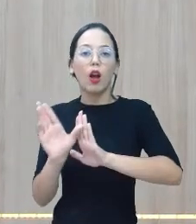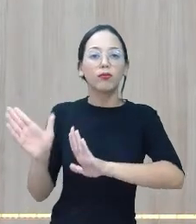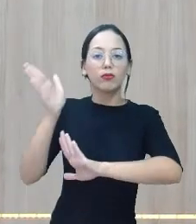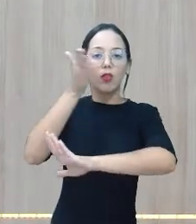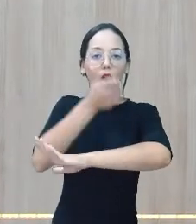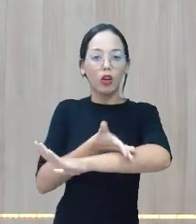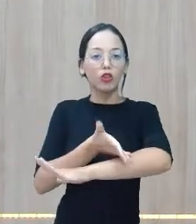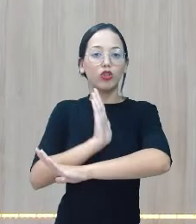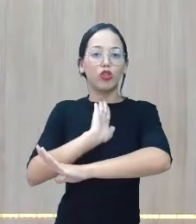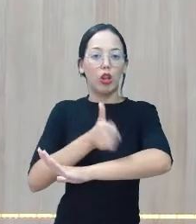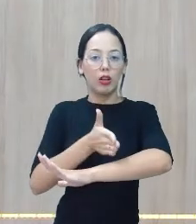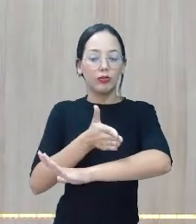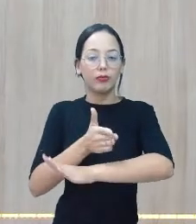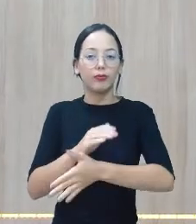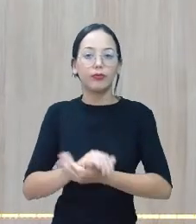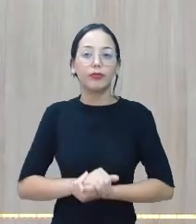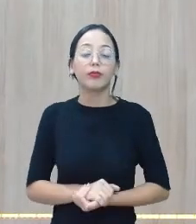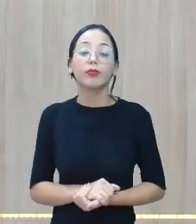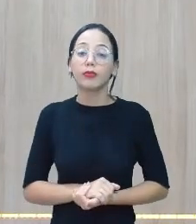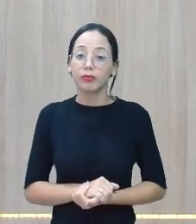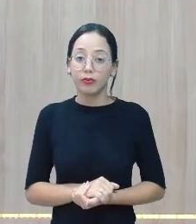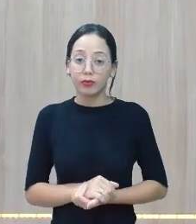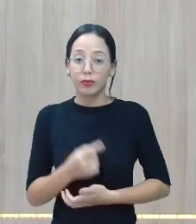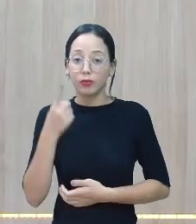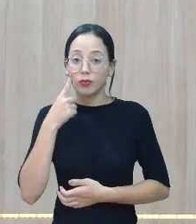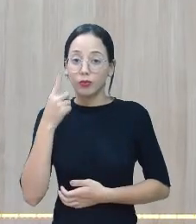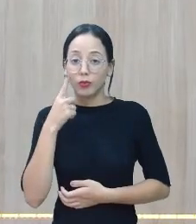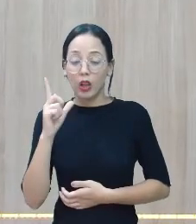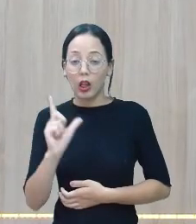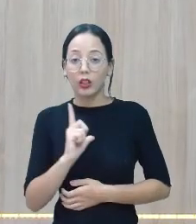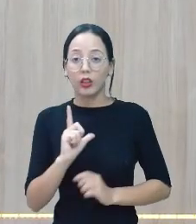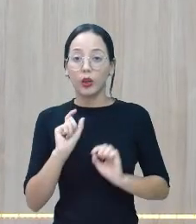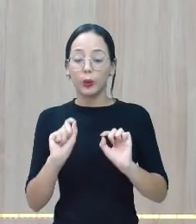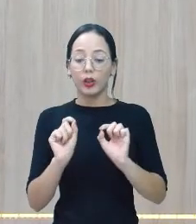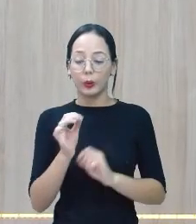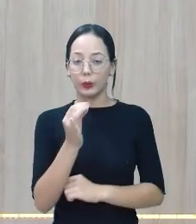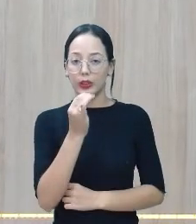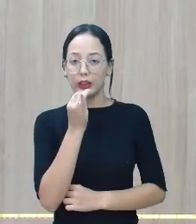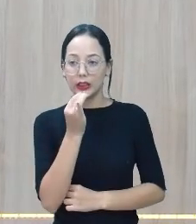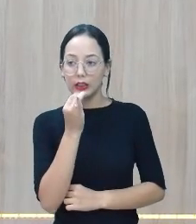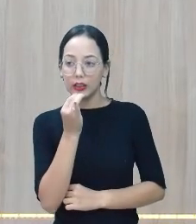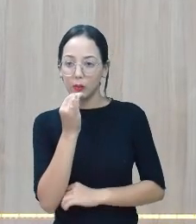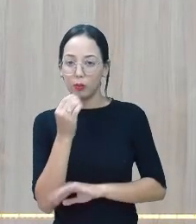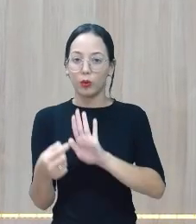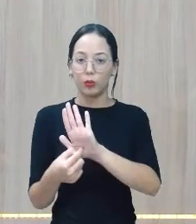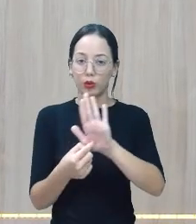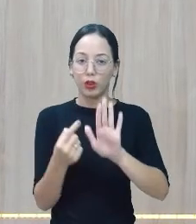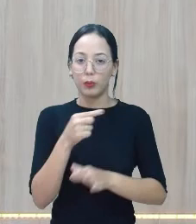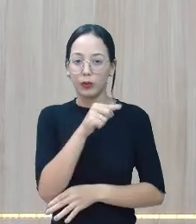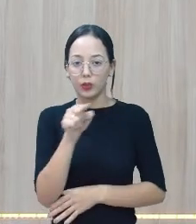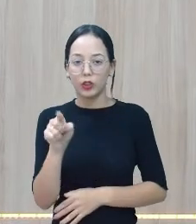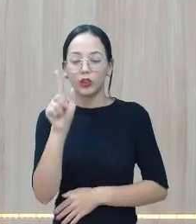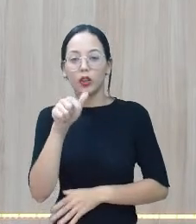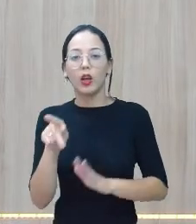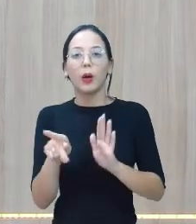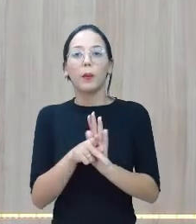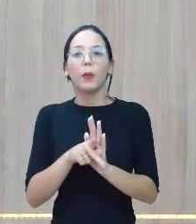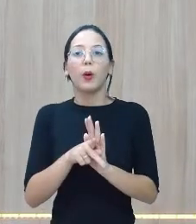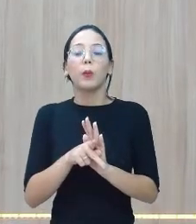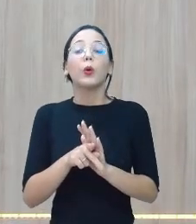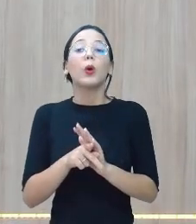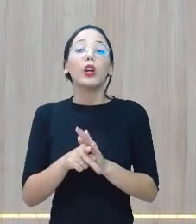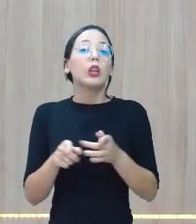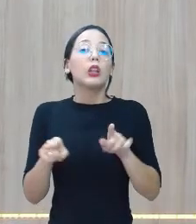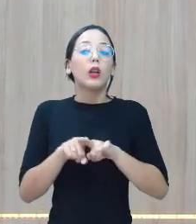vocês percebem, não é? Aqui nós temos este exemplo, não é? Que eu trouxe para vocês, que é claro, e nesse